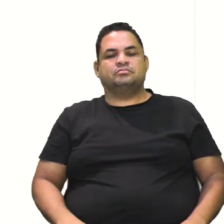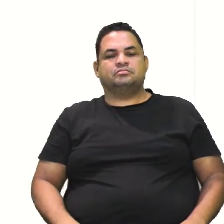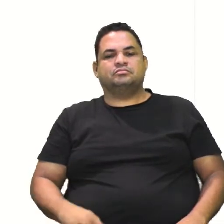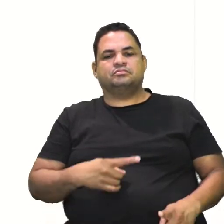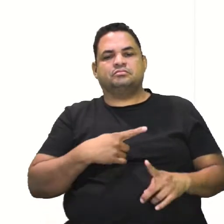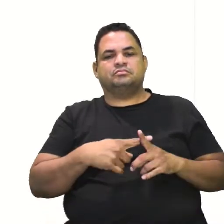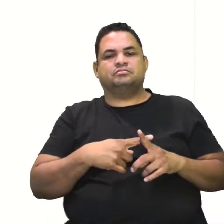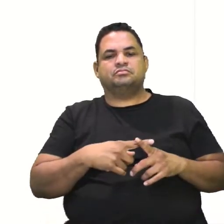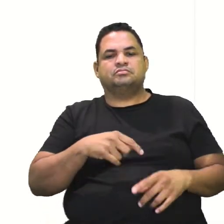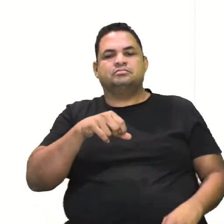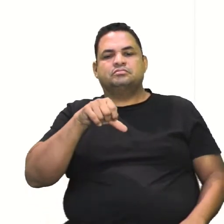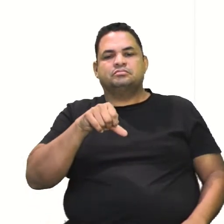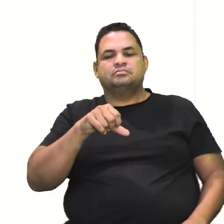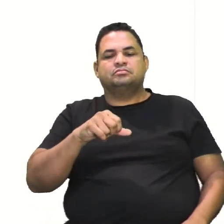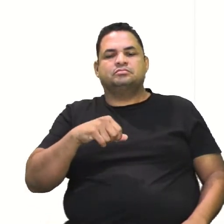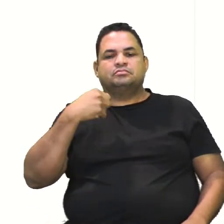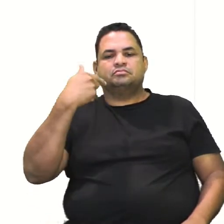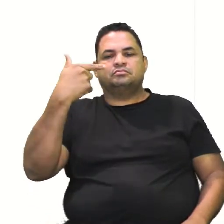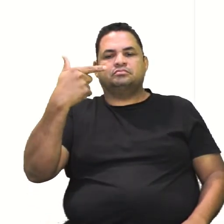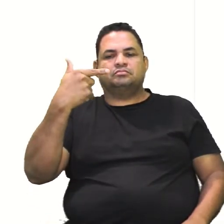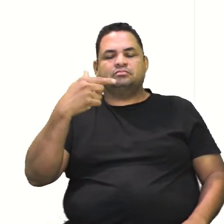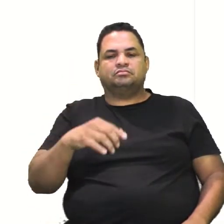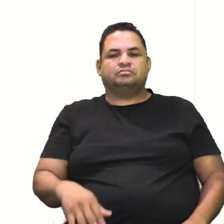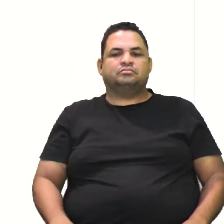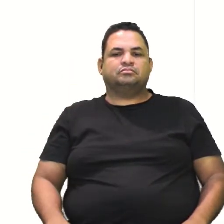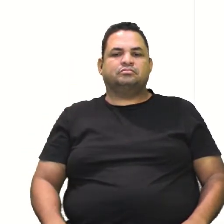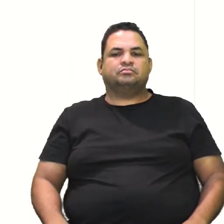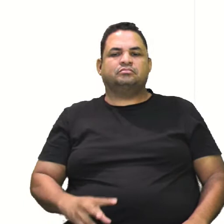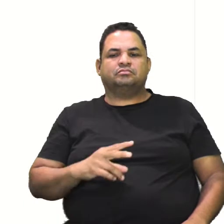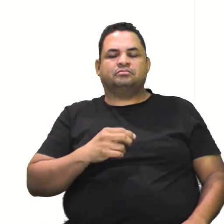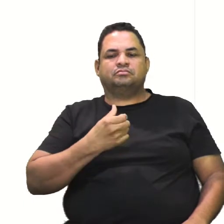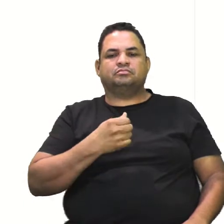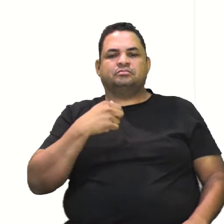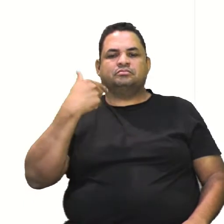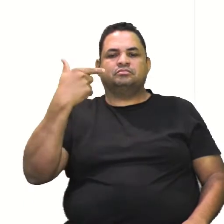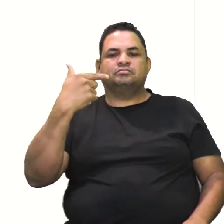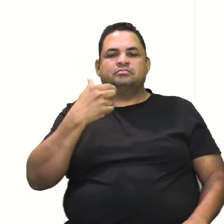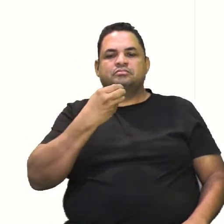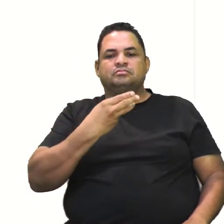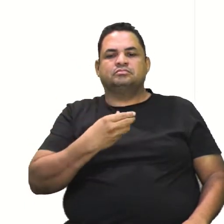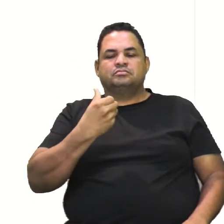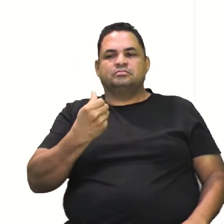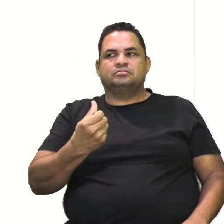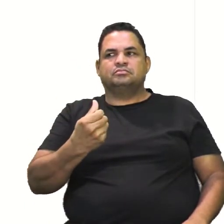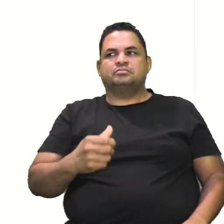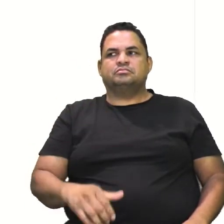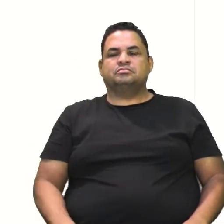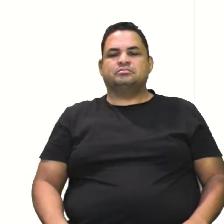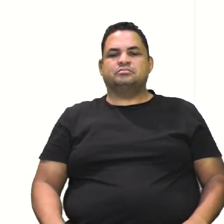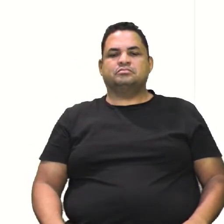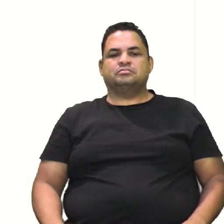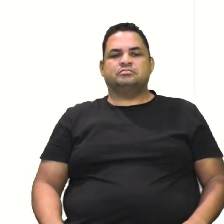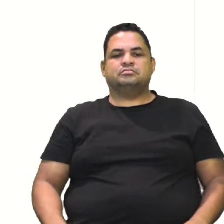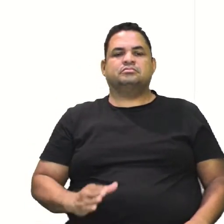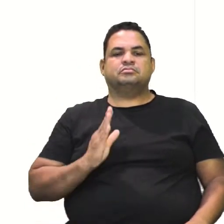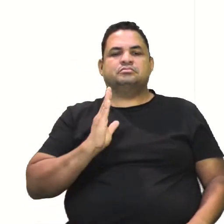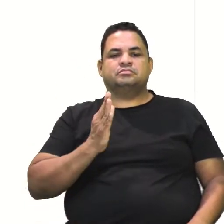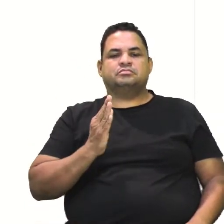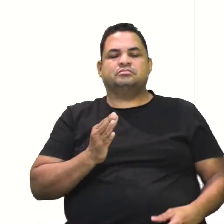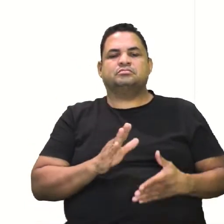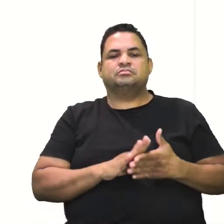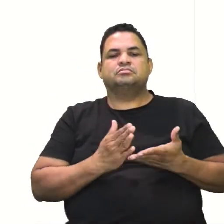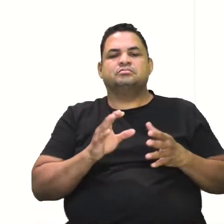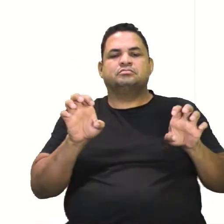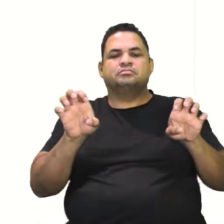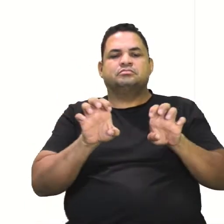menos, mais 9 ao quadrado. 6 ao quadrado? 36. 36. Essa já é a